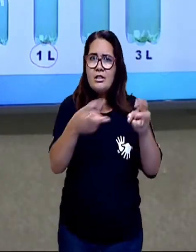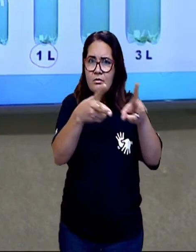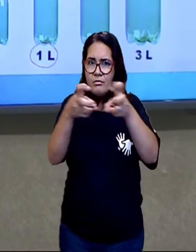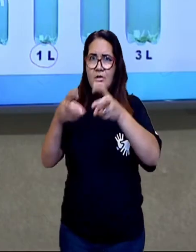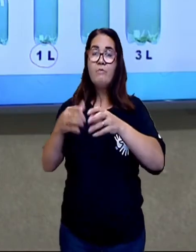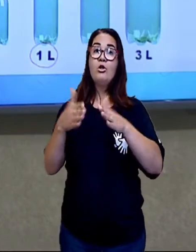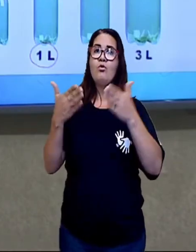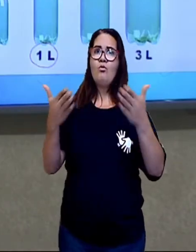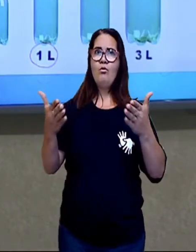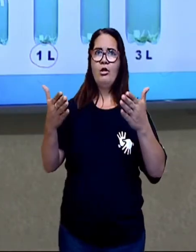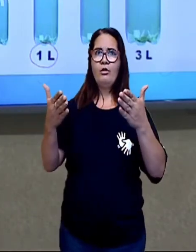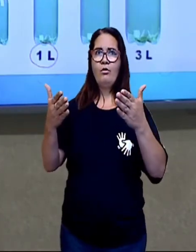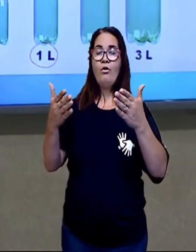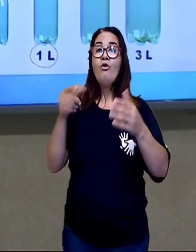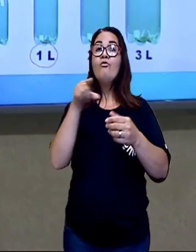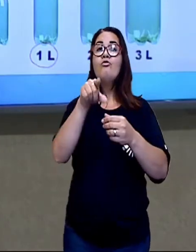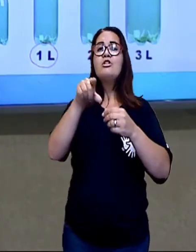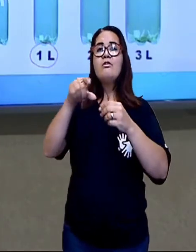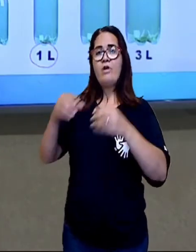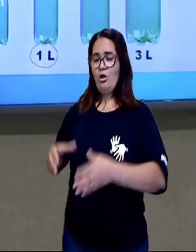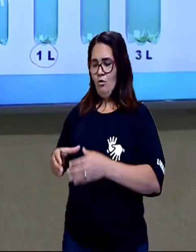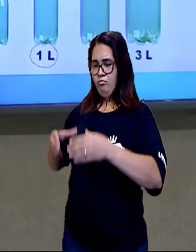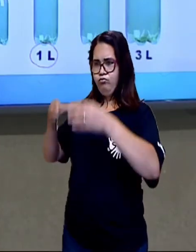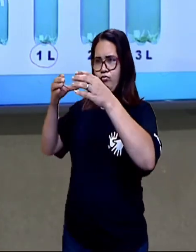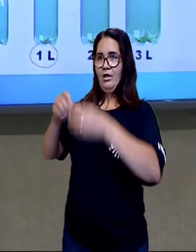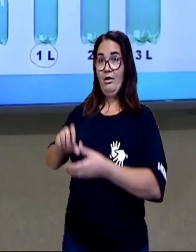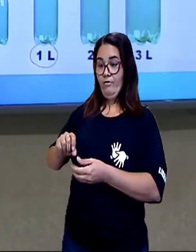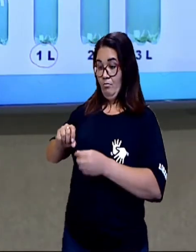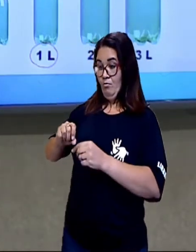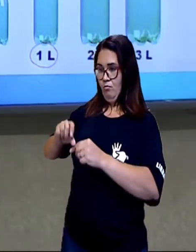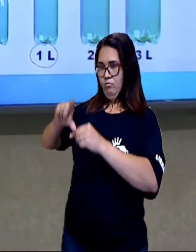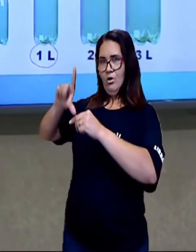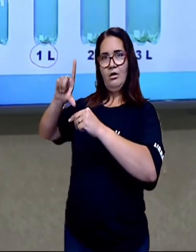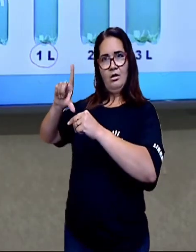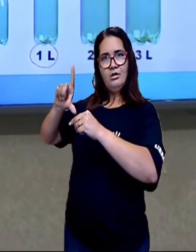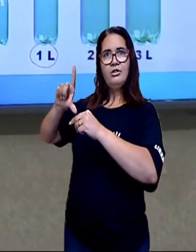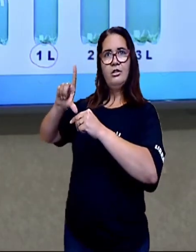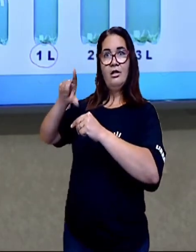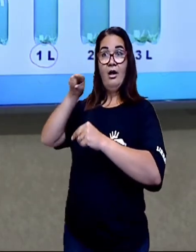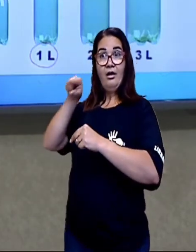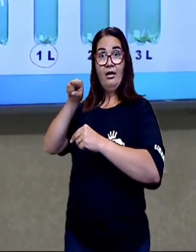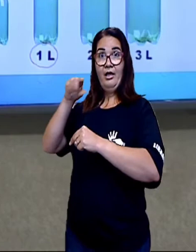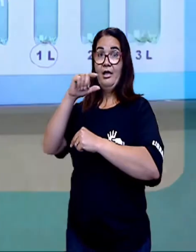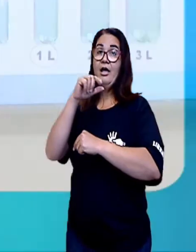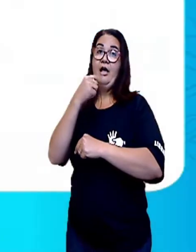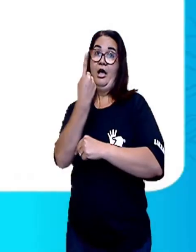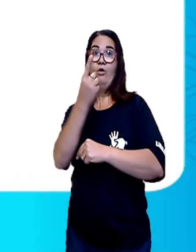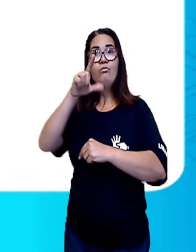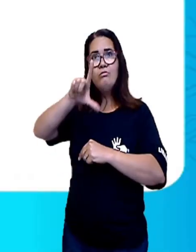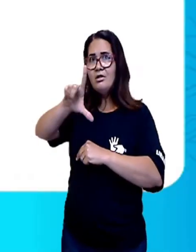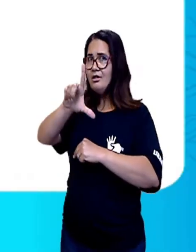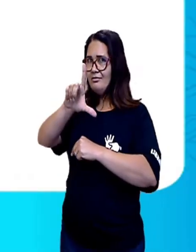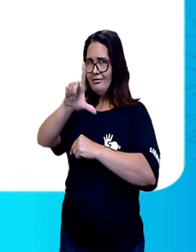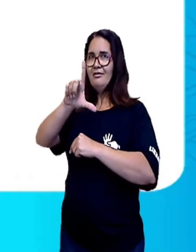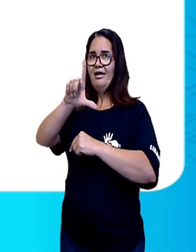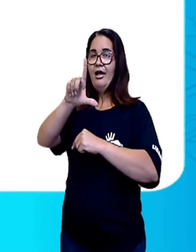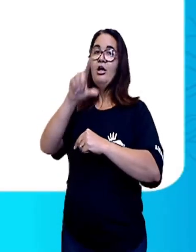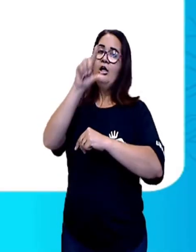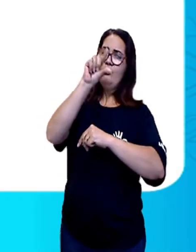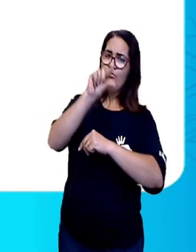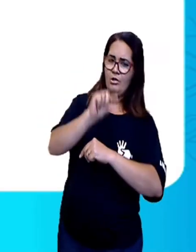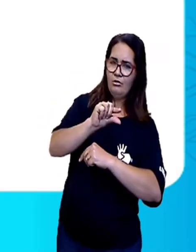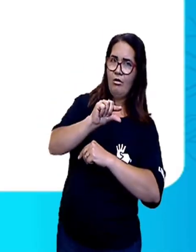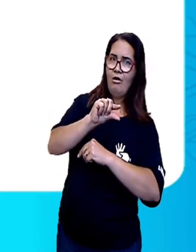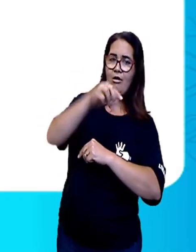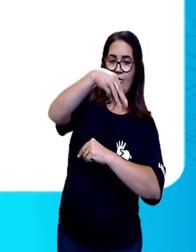temos o seguinte, se eu vou utilizar unidades menores, verifique no slide. Nós teremos as